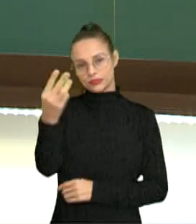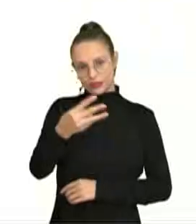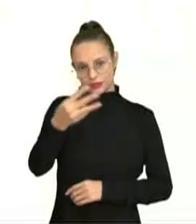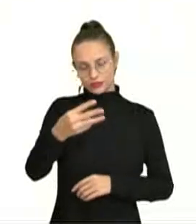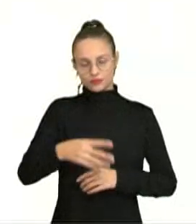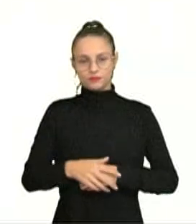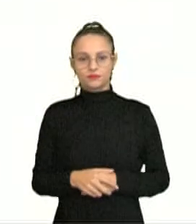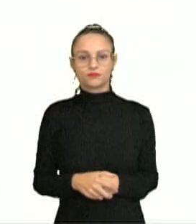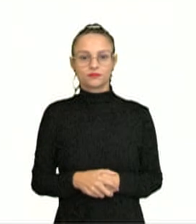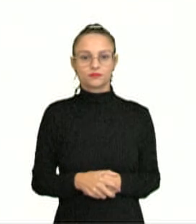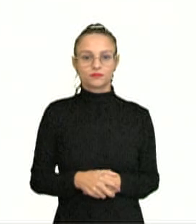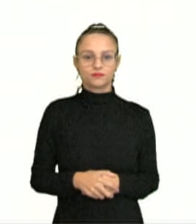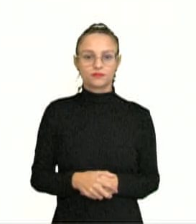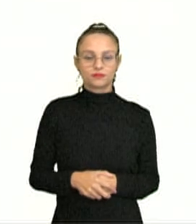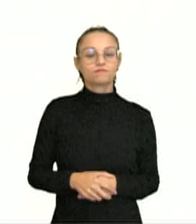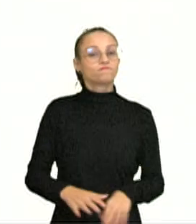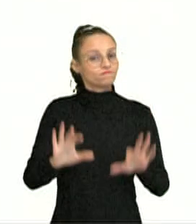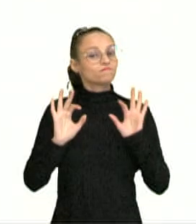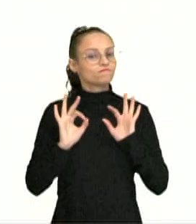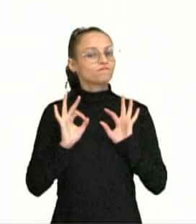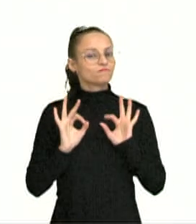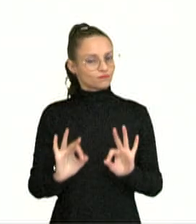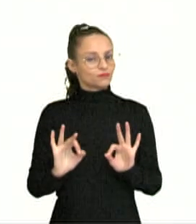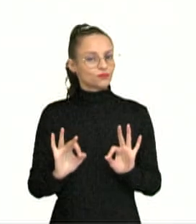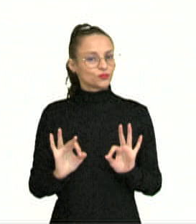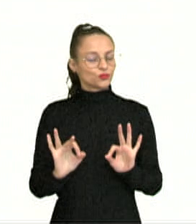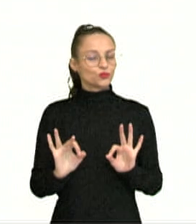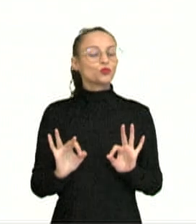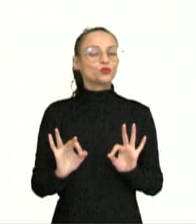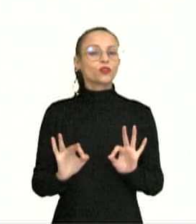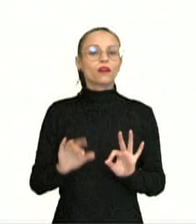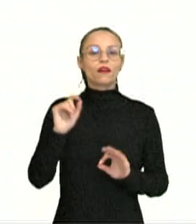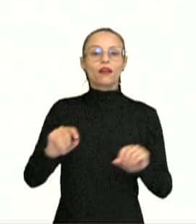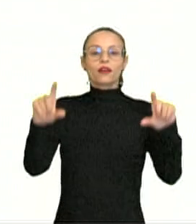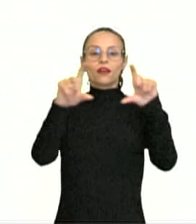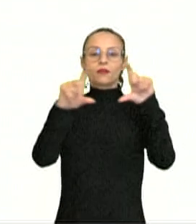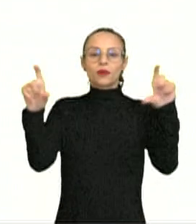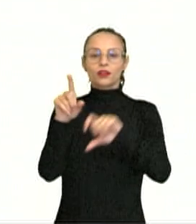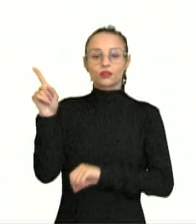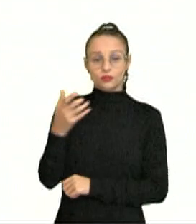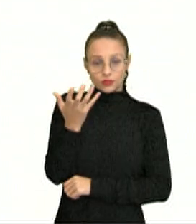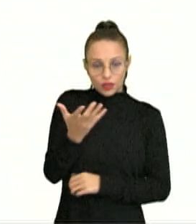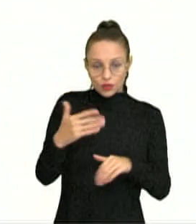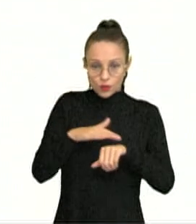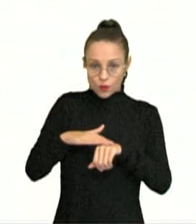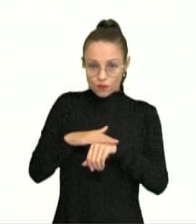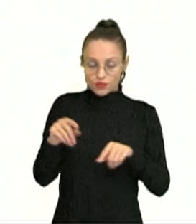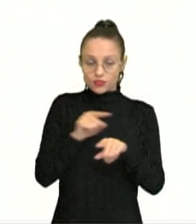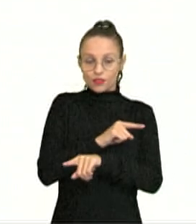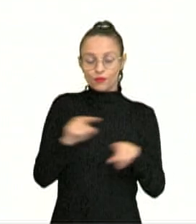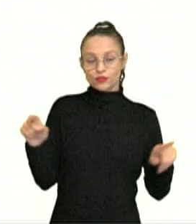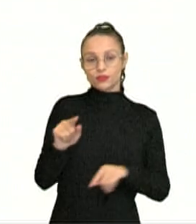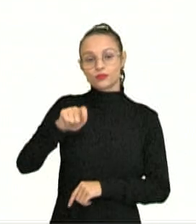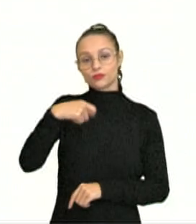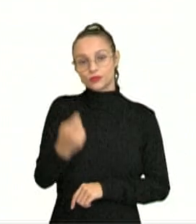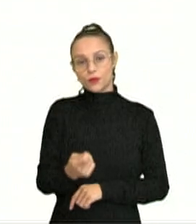3. É justamente a parte destacada aqui que eu quero conversar com você sobre a